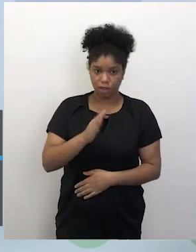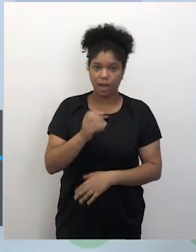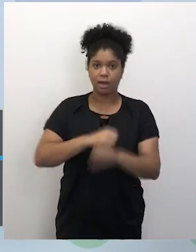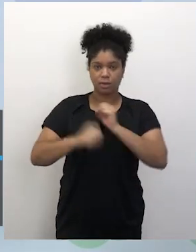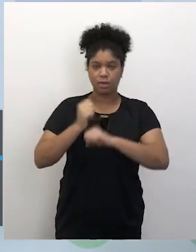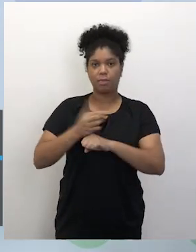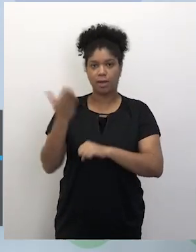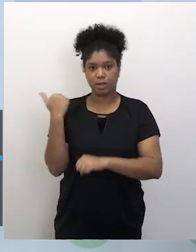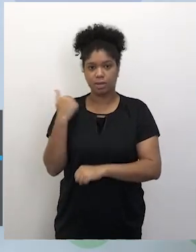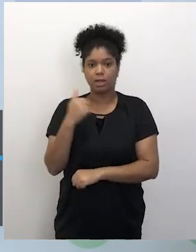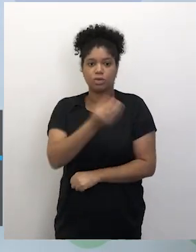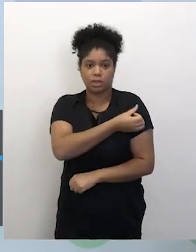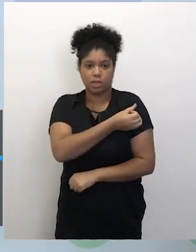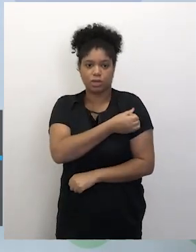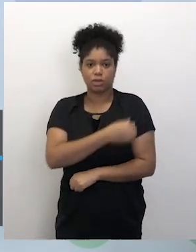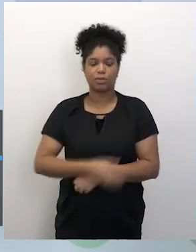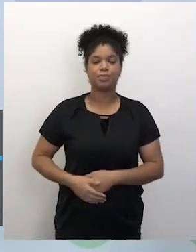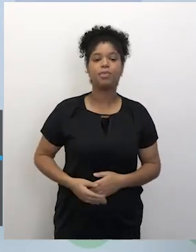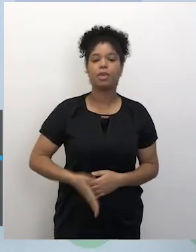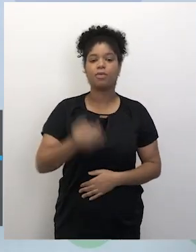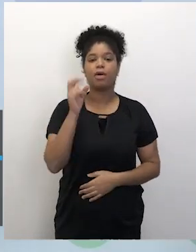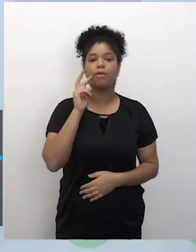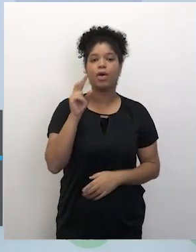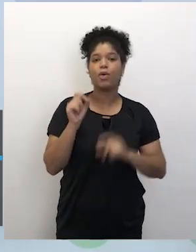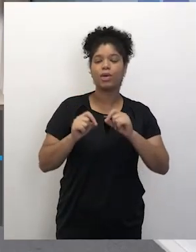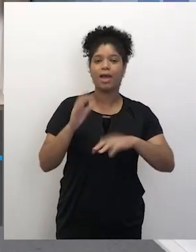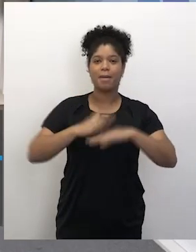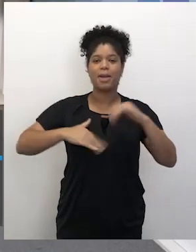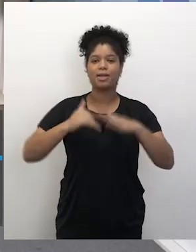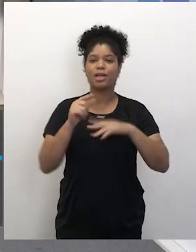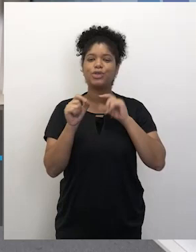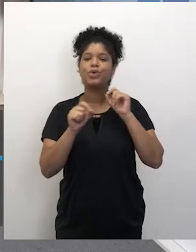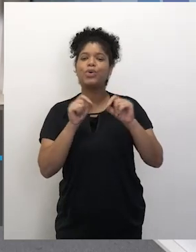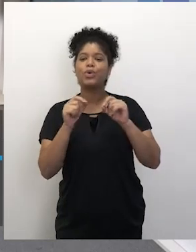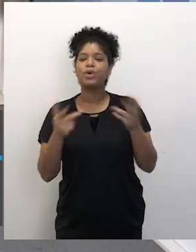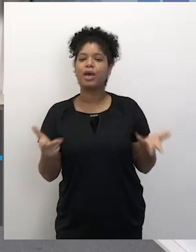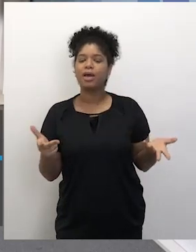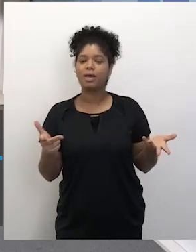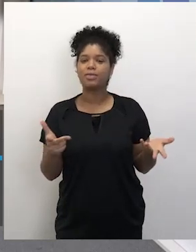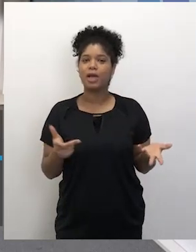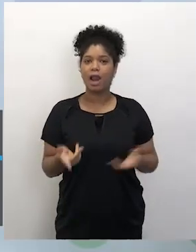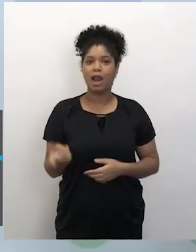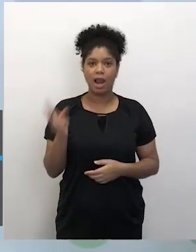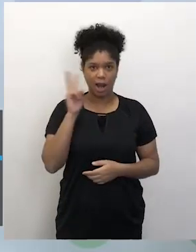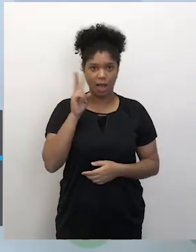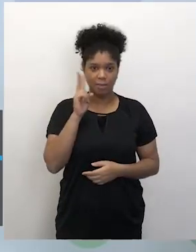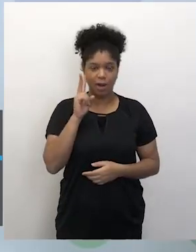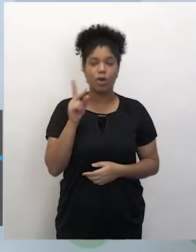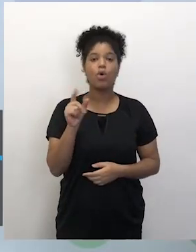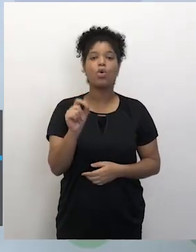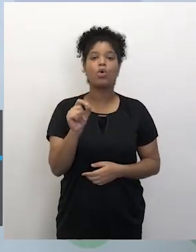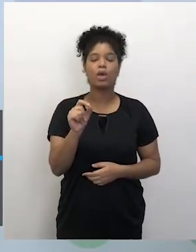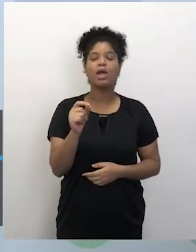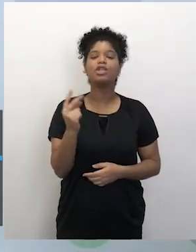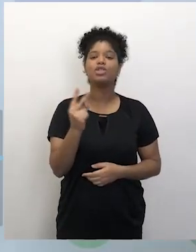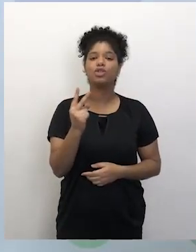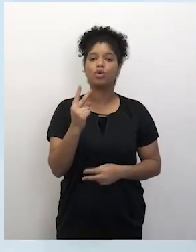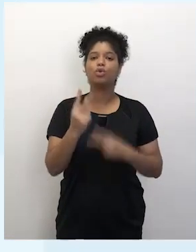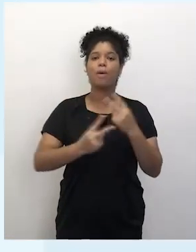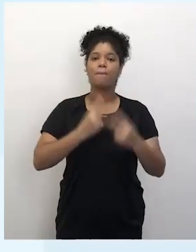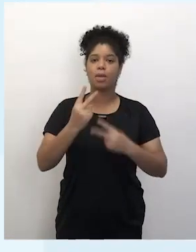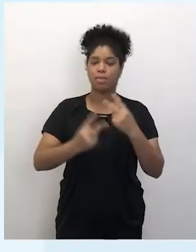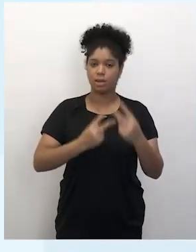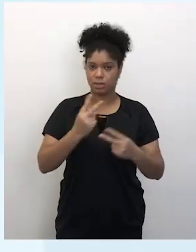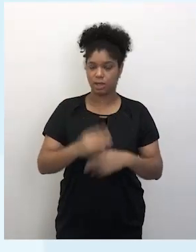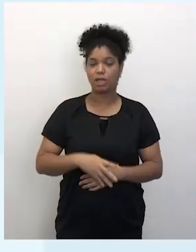no sexto. E vamos lá, Juliana, temos habilidade, é uma habilidade de retomada do segundo bimestre, e quem